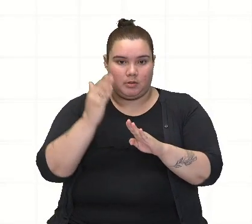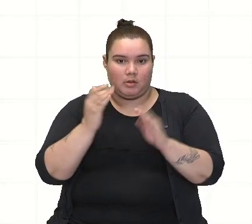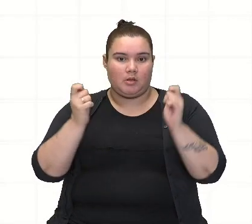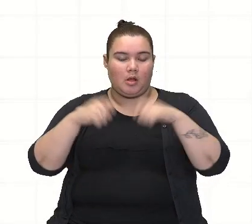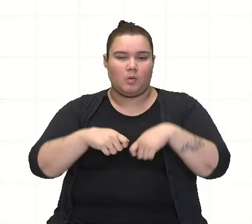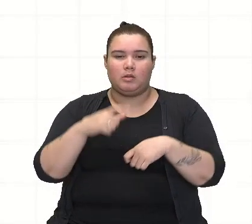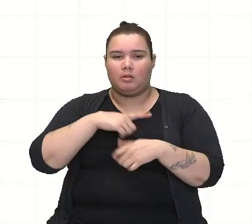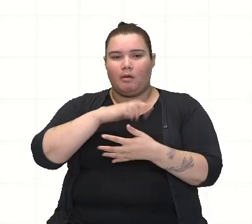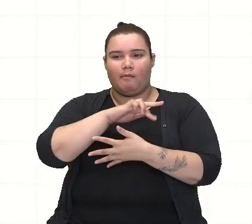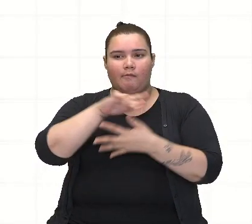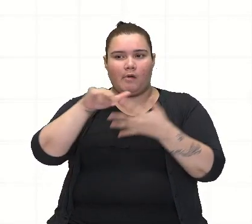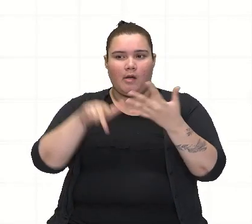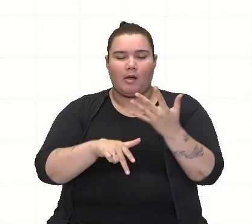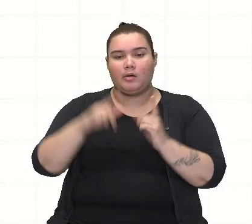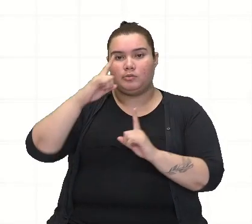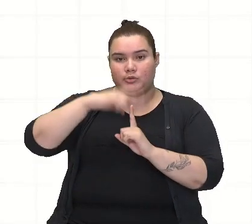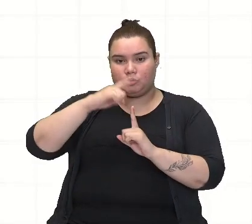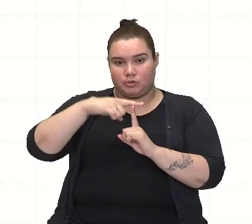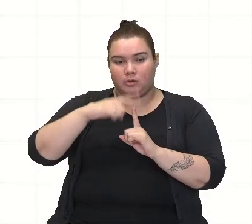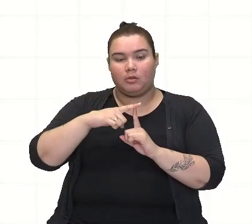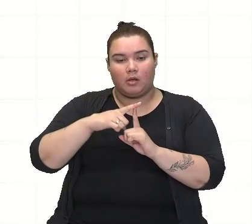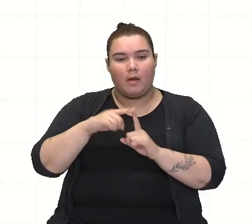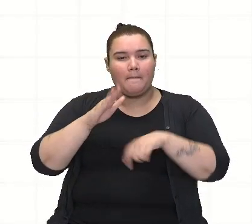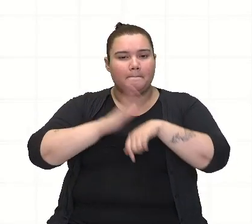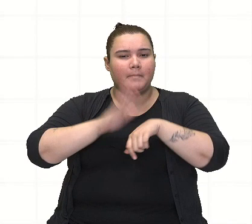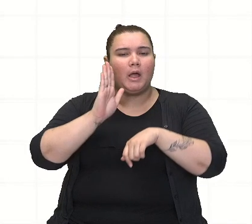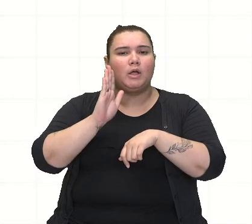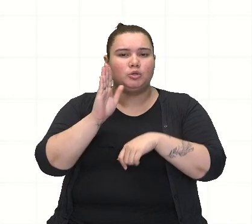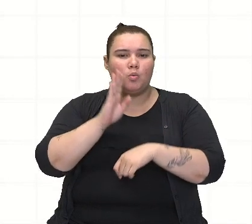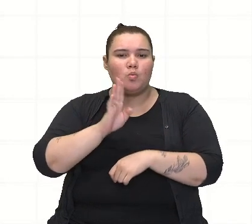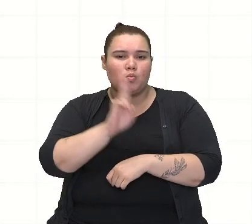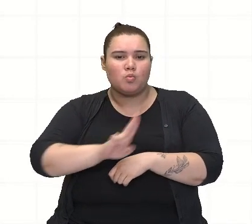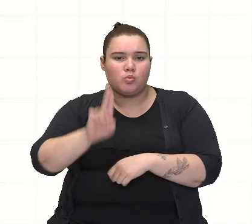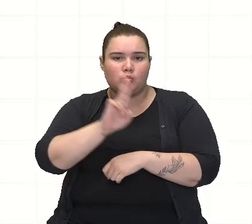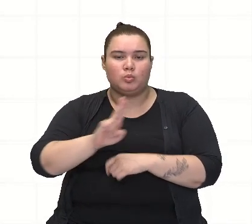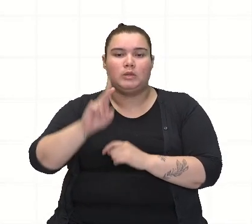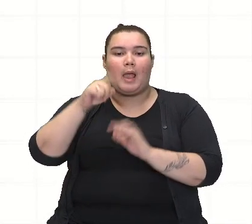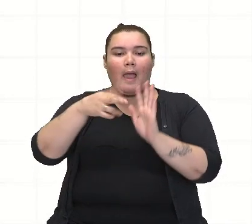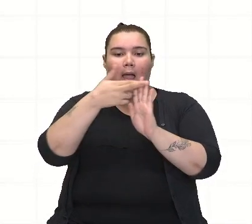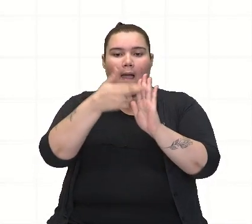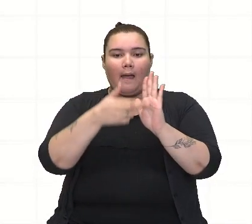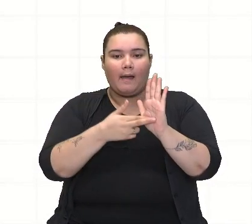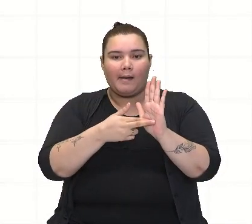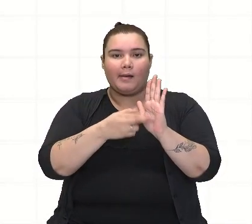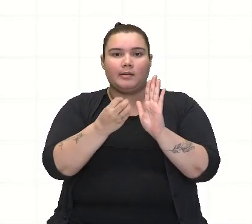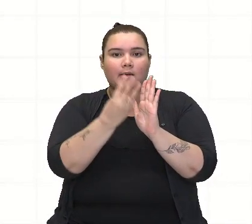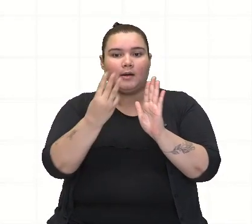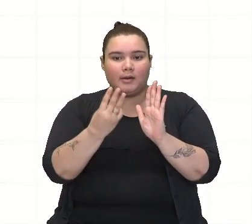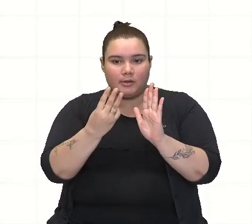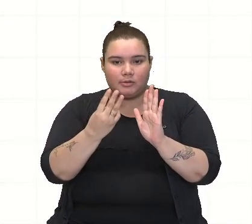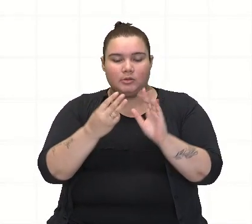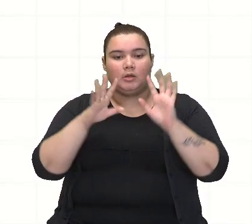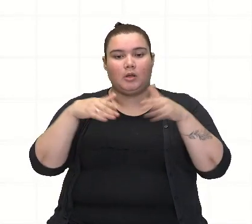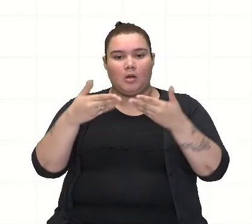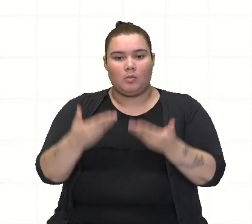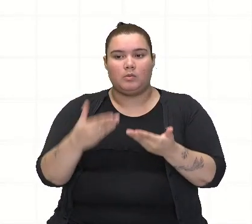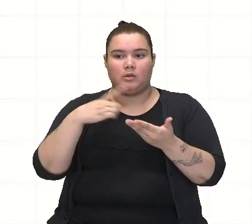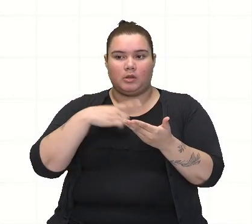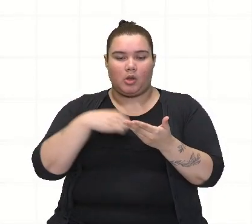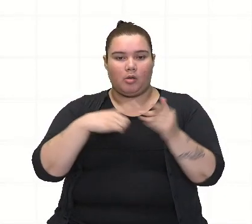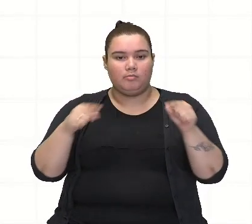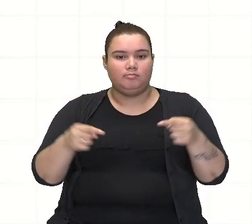de diversas maneiras. A mais conhecida é a regra de 3, olha. Então, dado